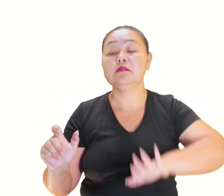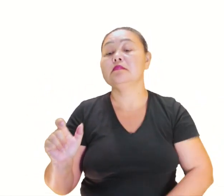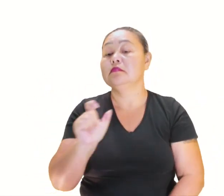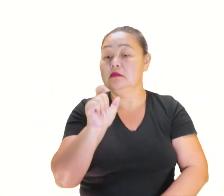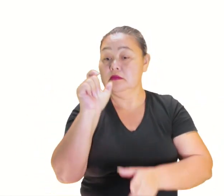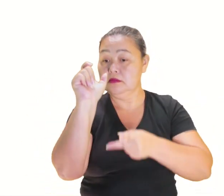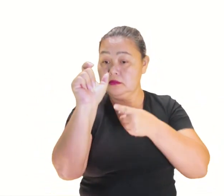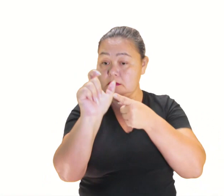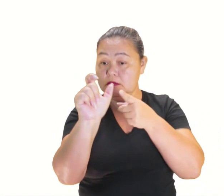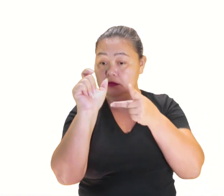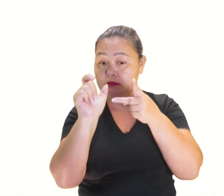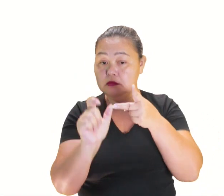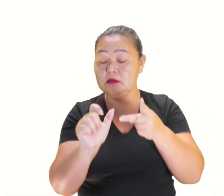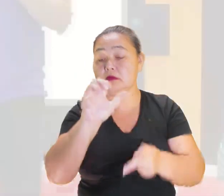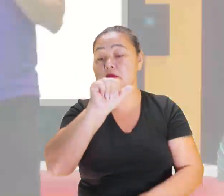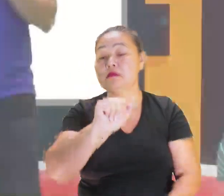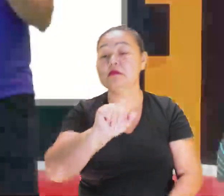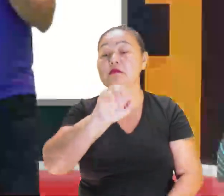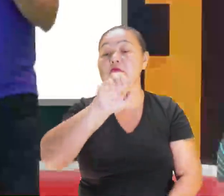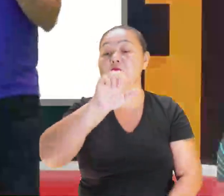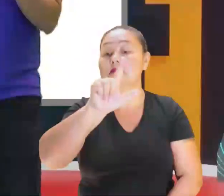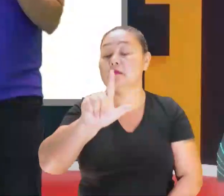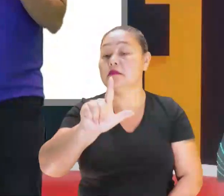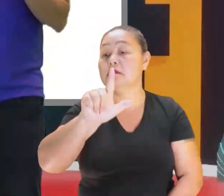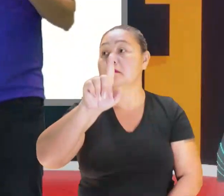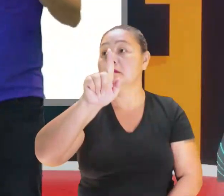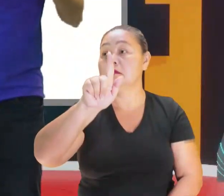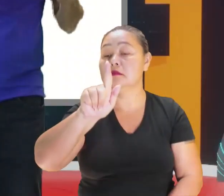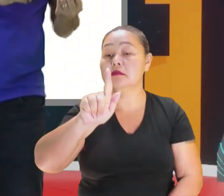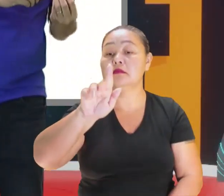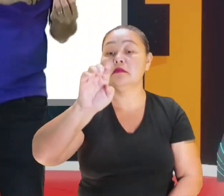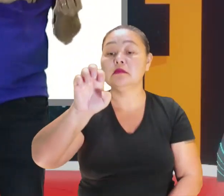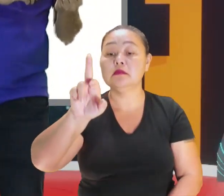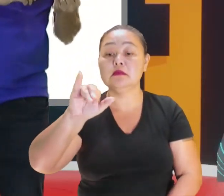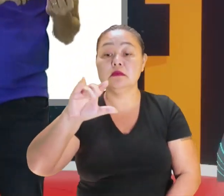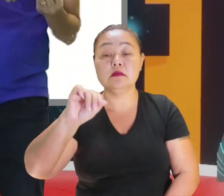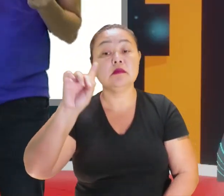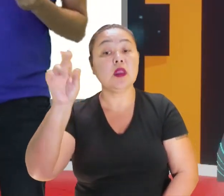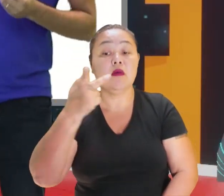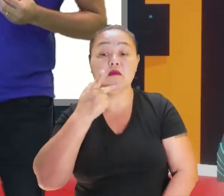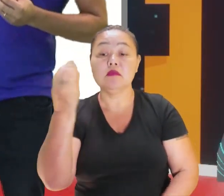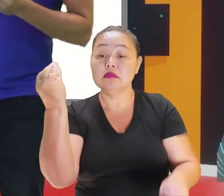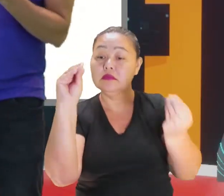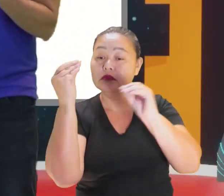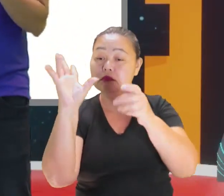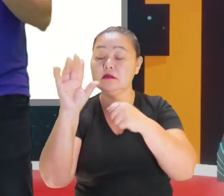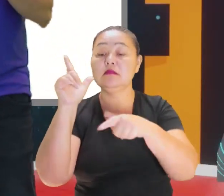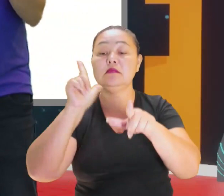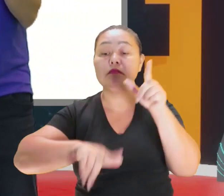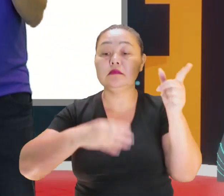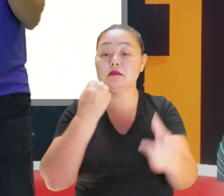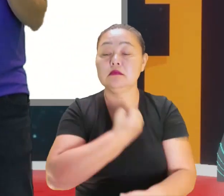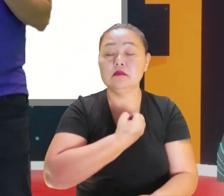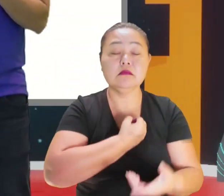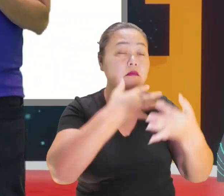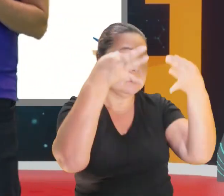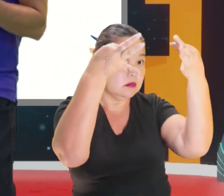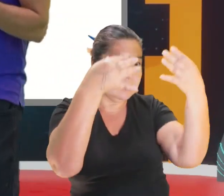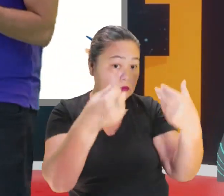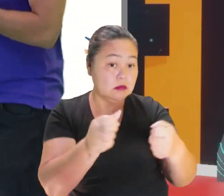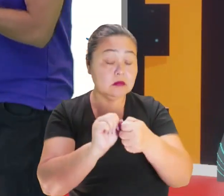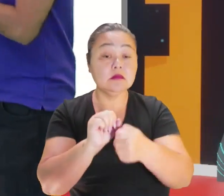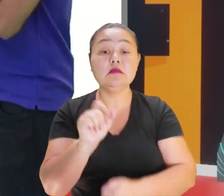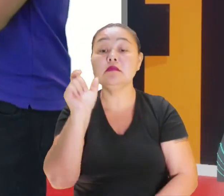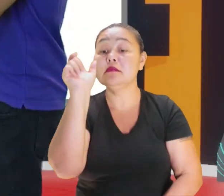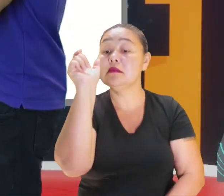Termos algébricos. Estávamos falando de expressões algébricas, explicamos os detalhes bonitinho e agora